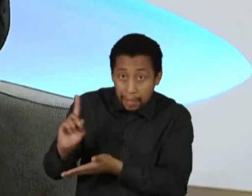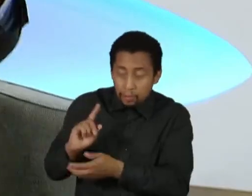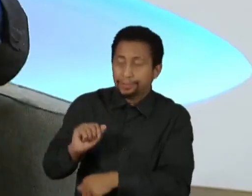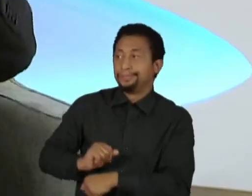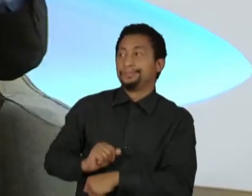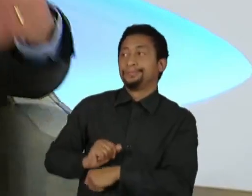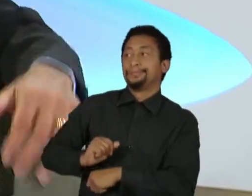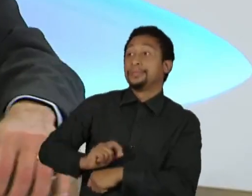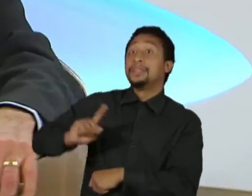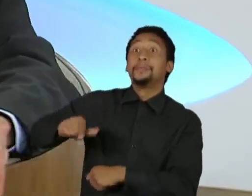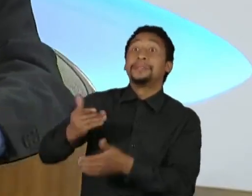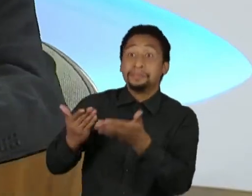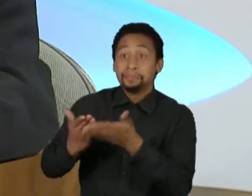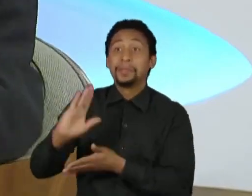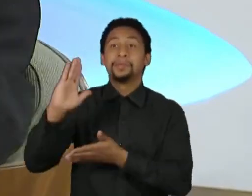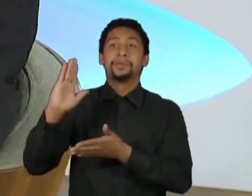passou né às vezes esse processo é